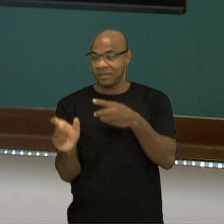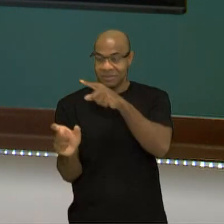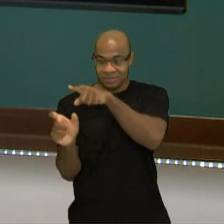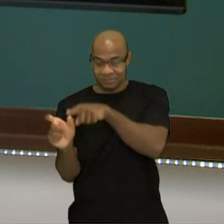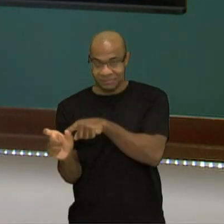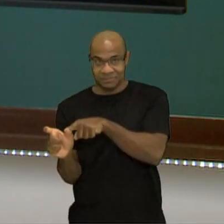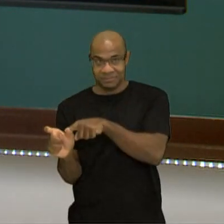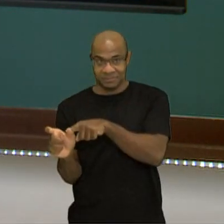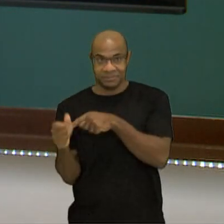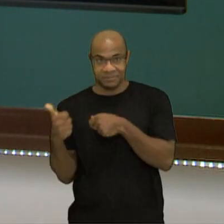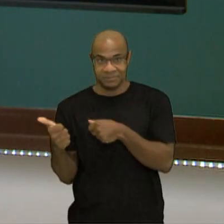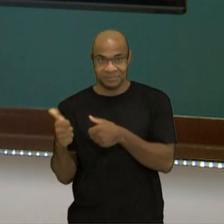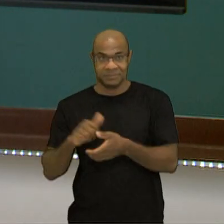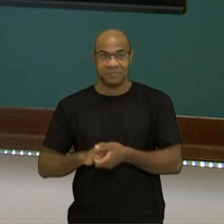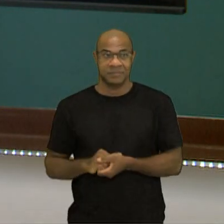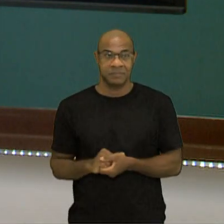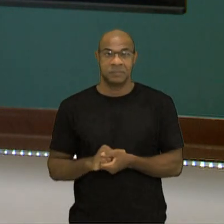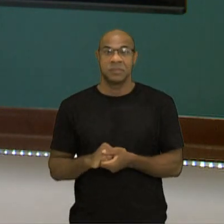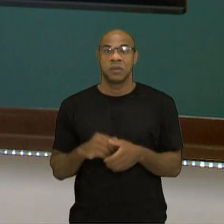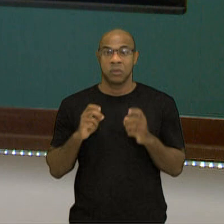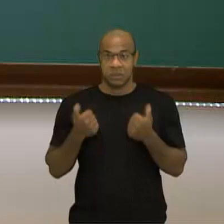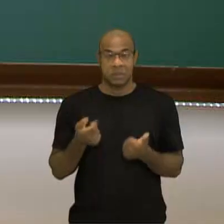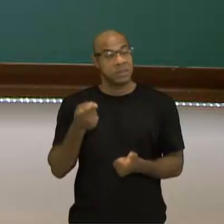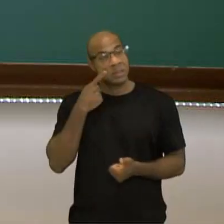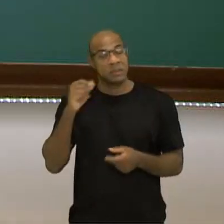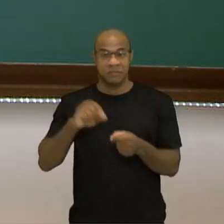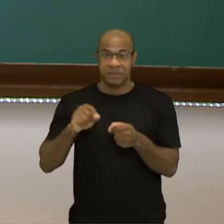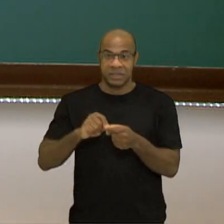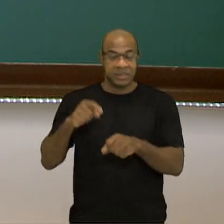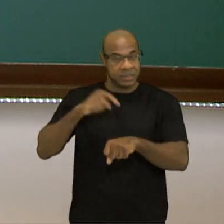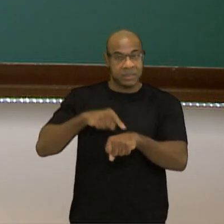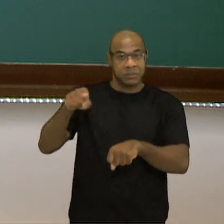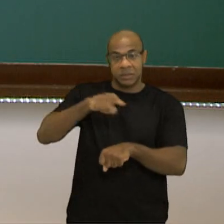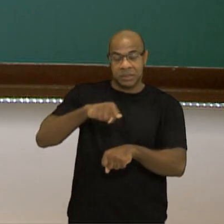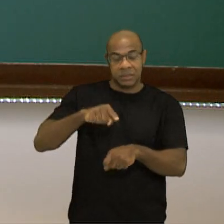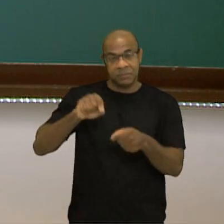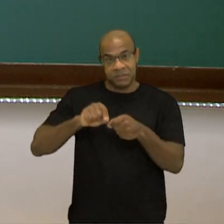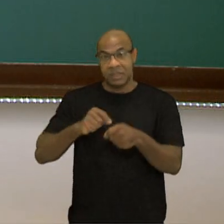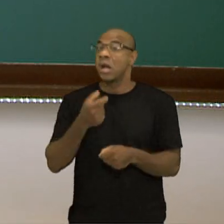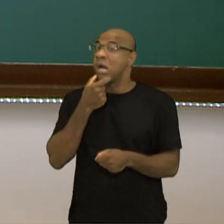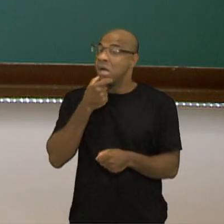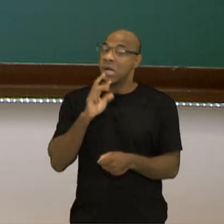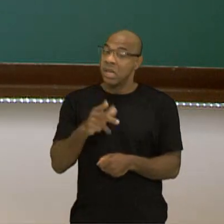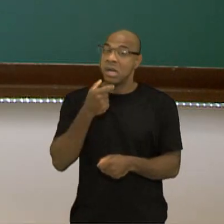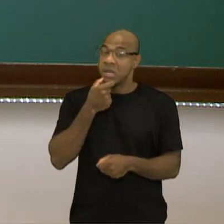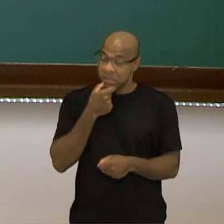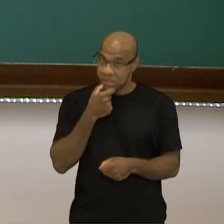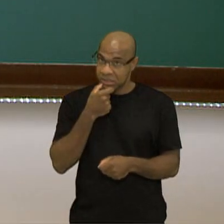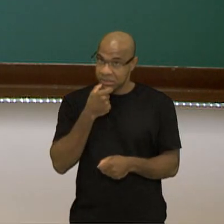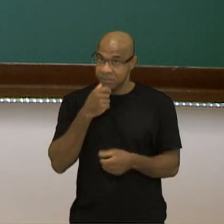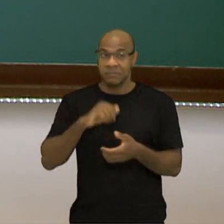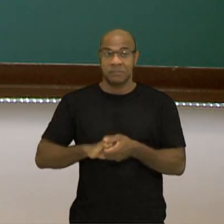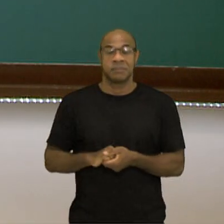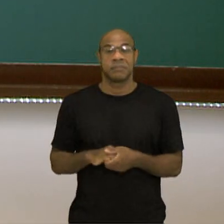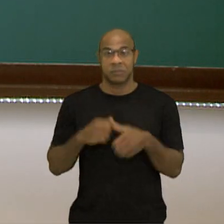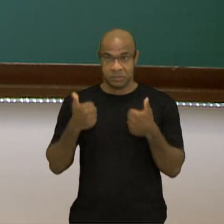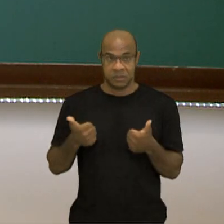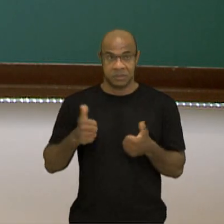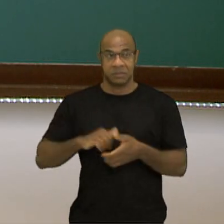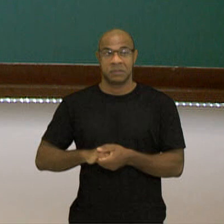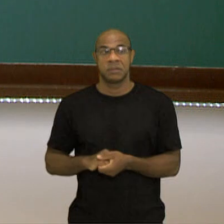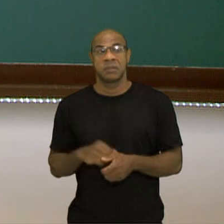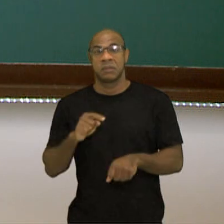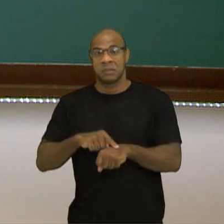down, desligar. Ok? Tempinho para vocês responderem em inglês, hein? E de forma completa, se possível. Na hora que a